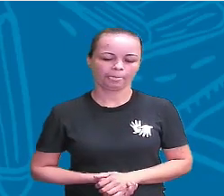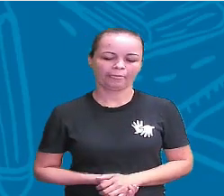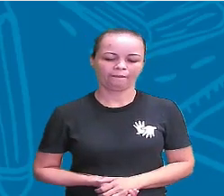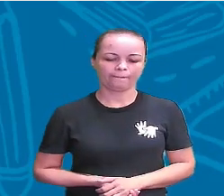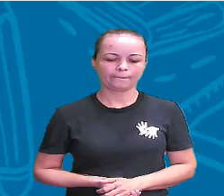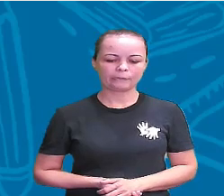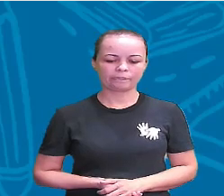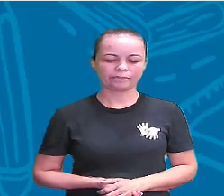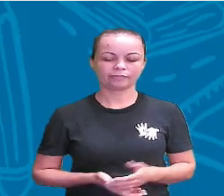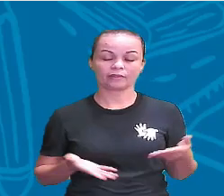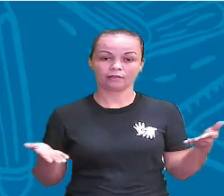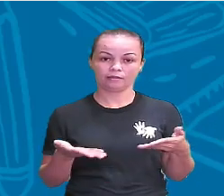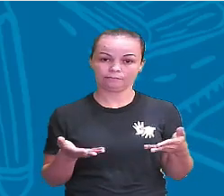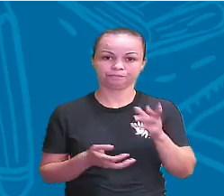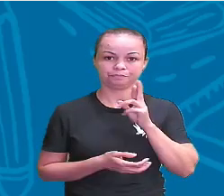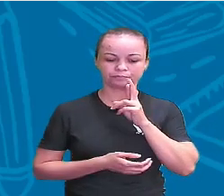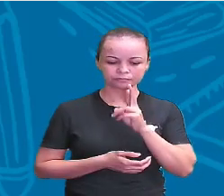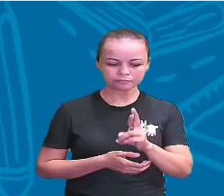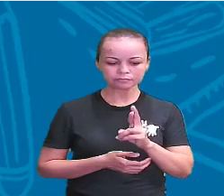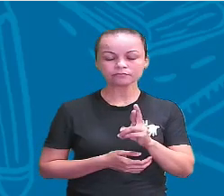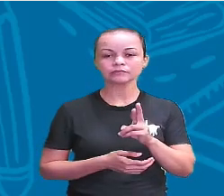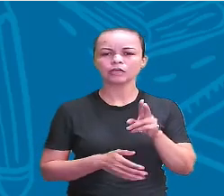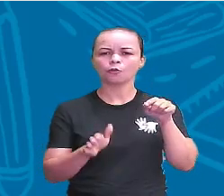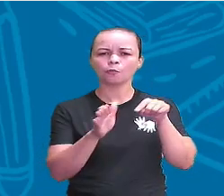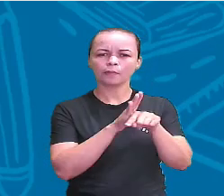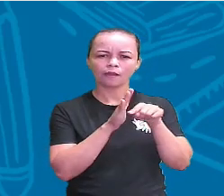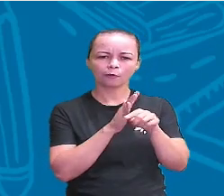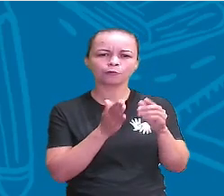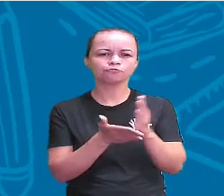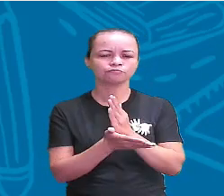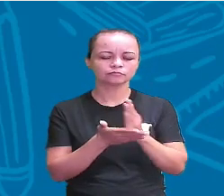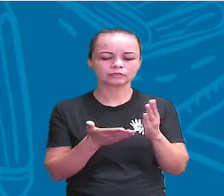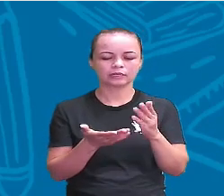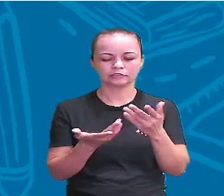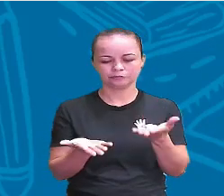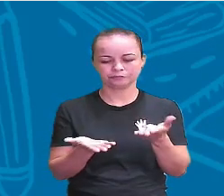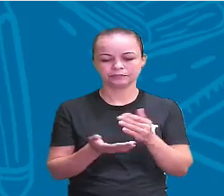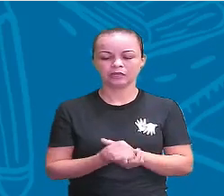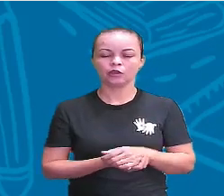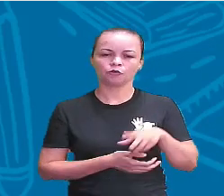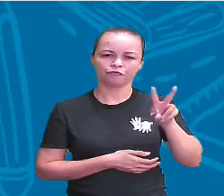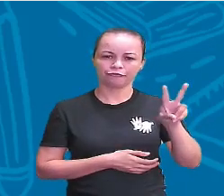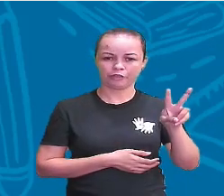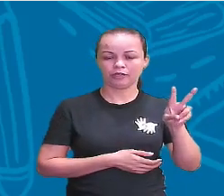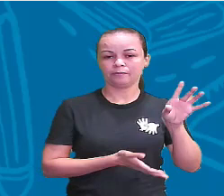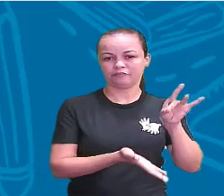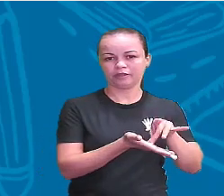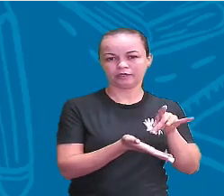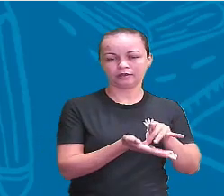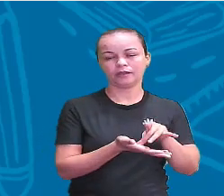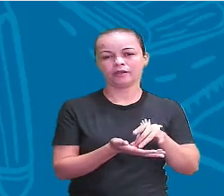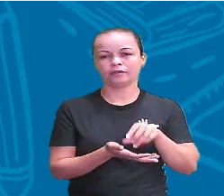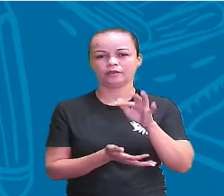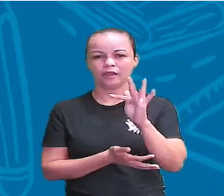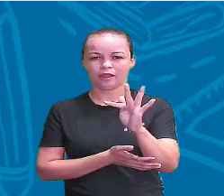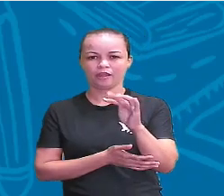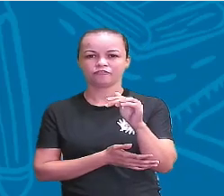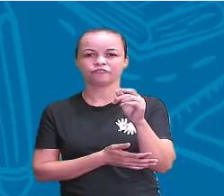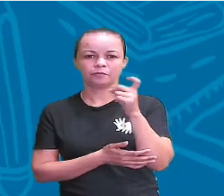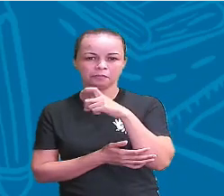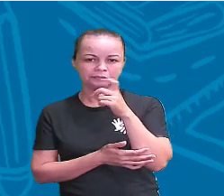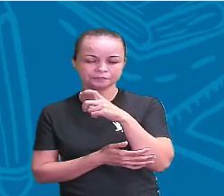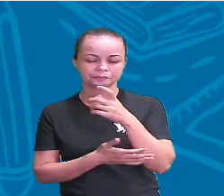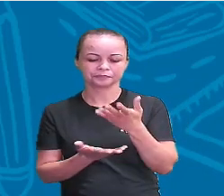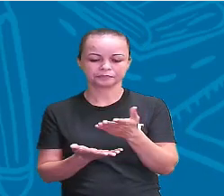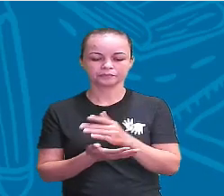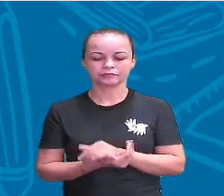gente vai responder, né, algumas perguntinhas aqui, algumas afirmativas, com V para verdadeiro e com F para falso, e vocês vão ver que vai